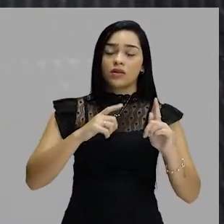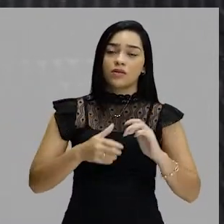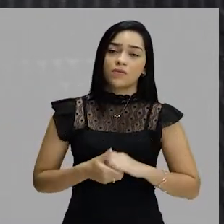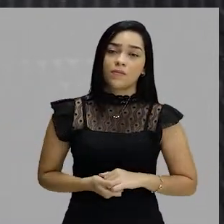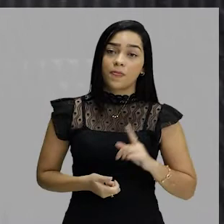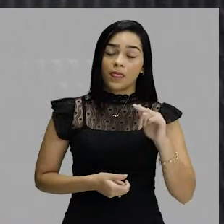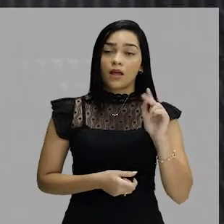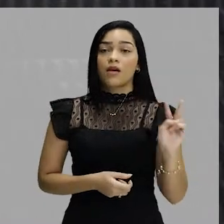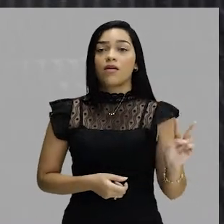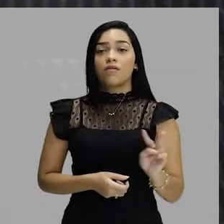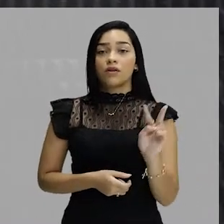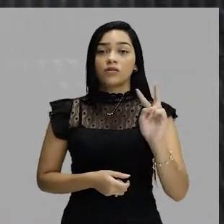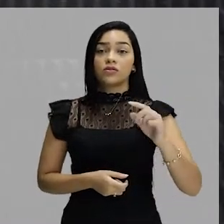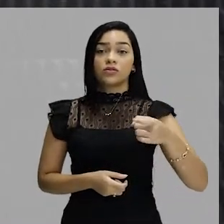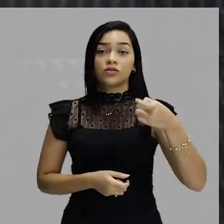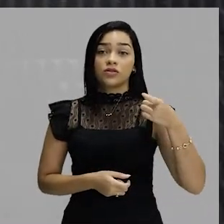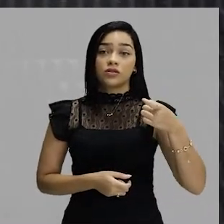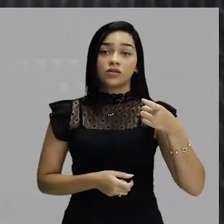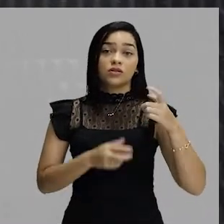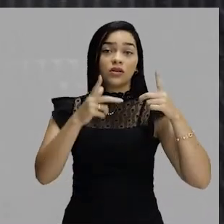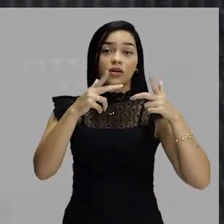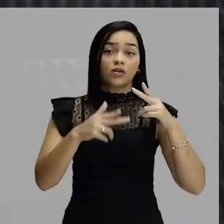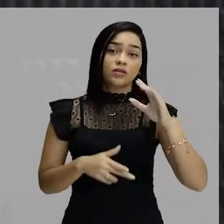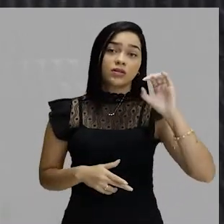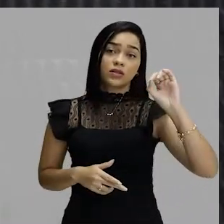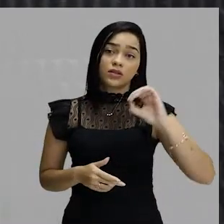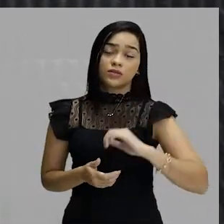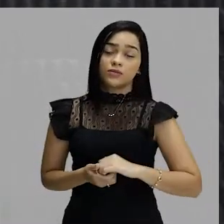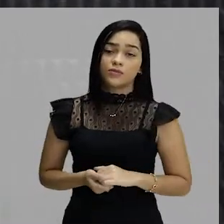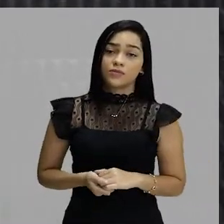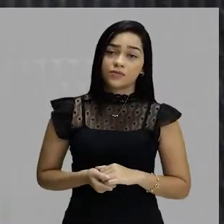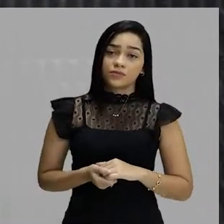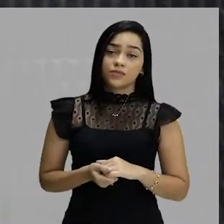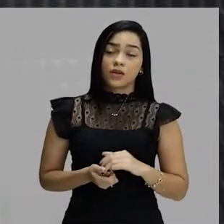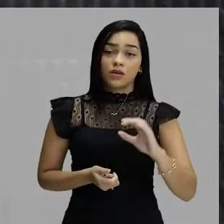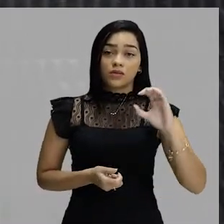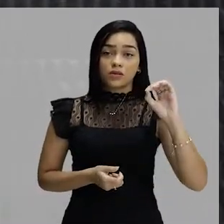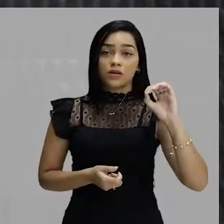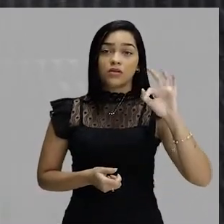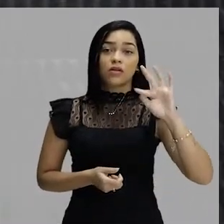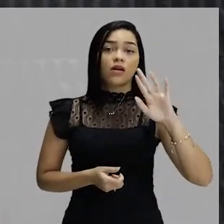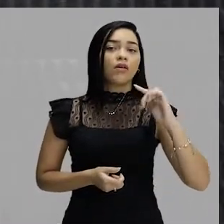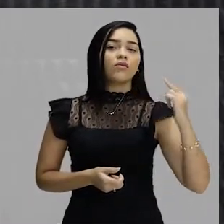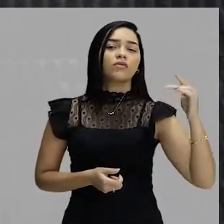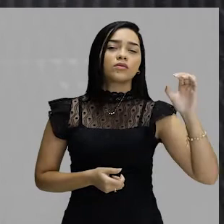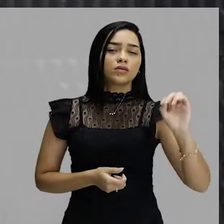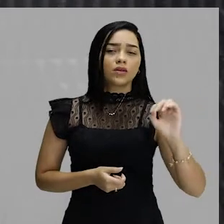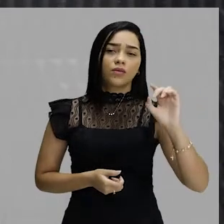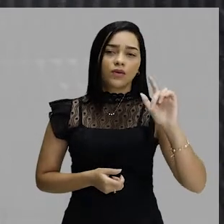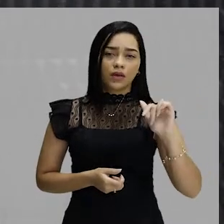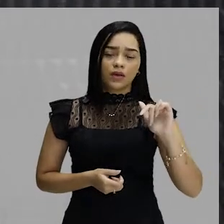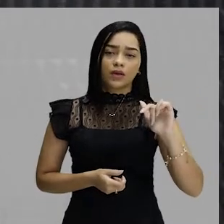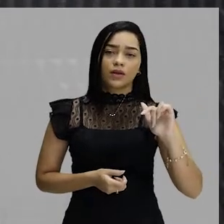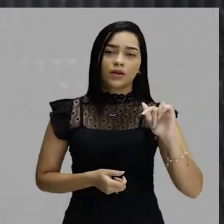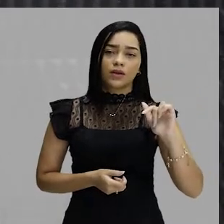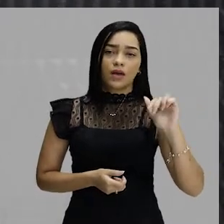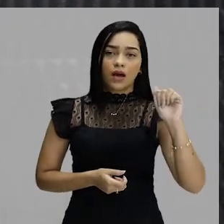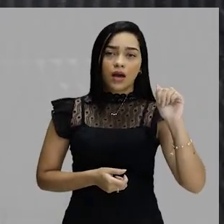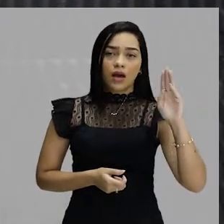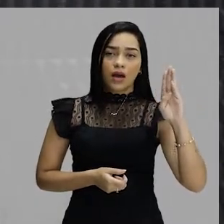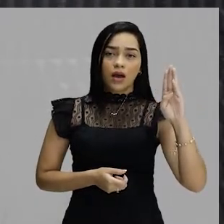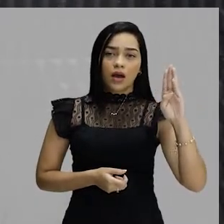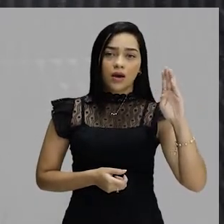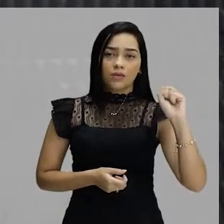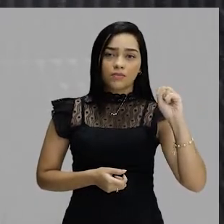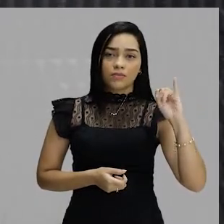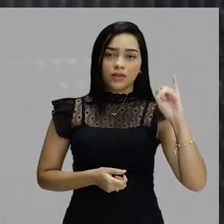É o valor de x quando o y for zero. Tá? Então, zero da função é a abscissa, né? Porque